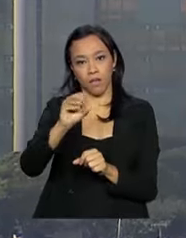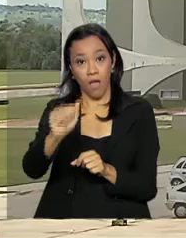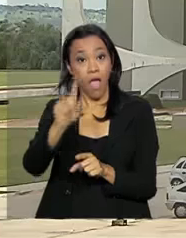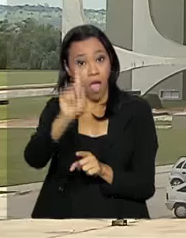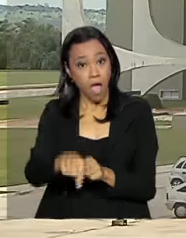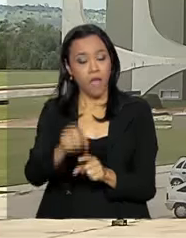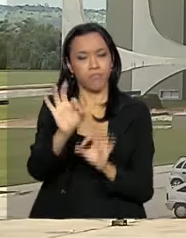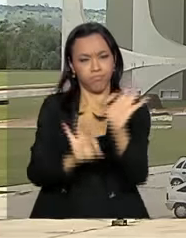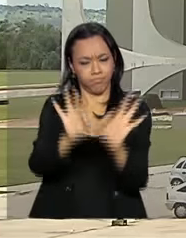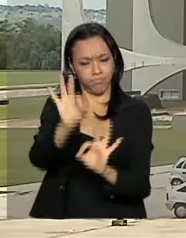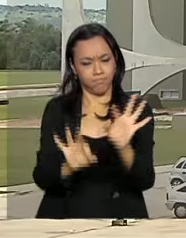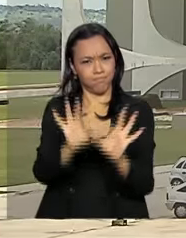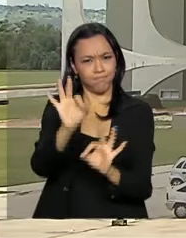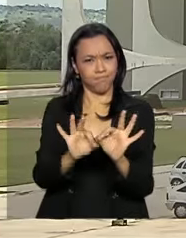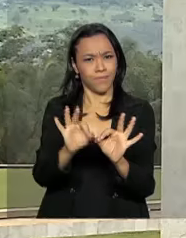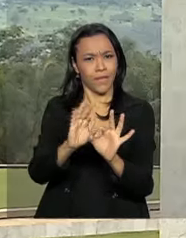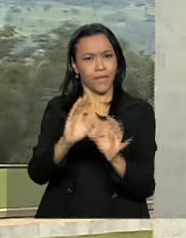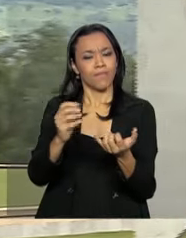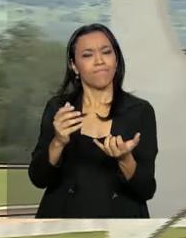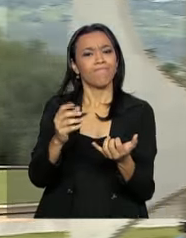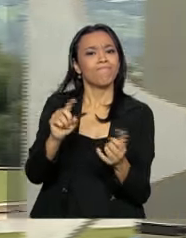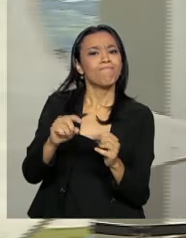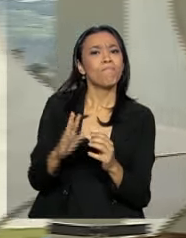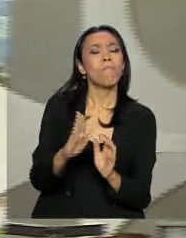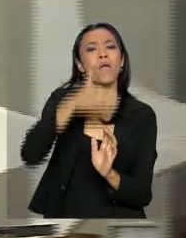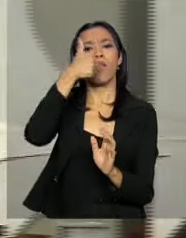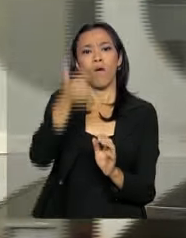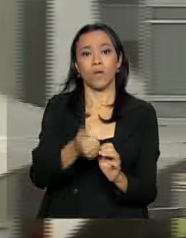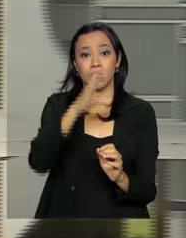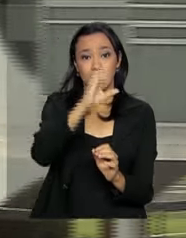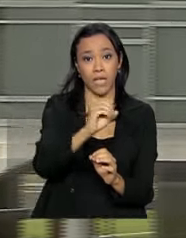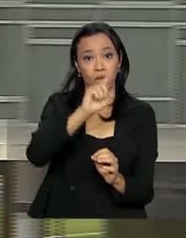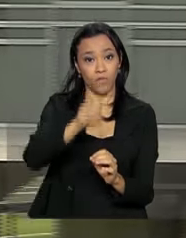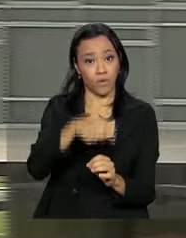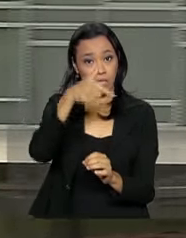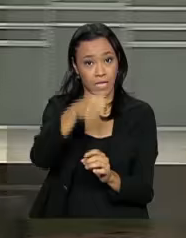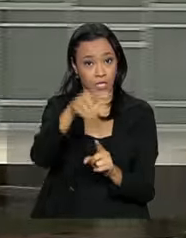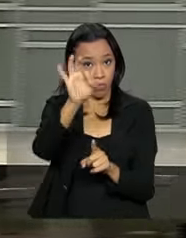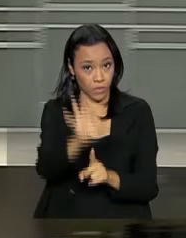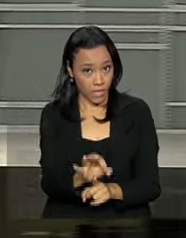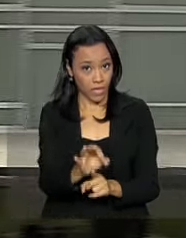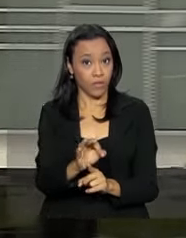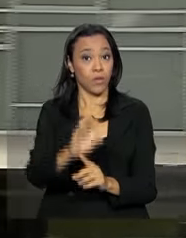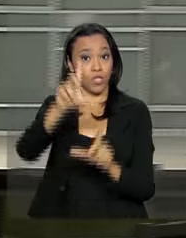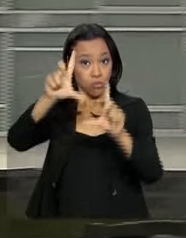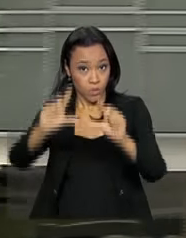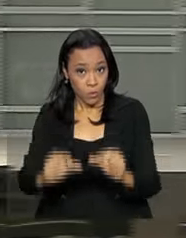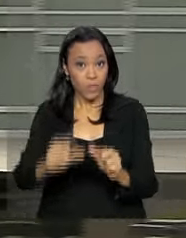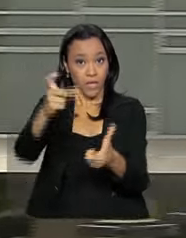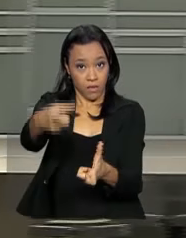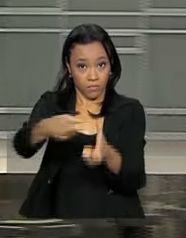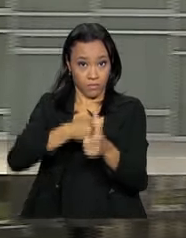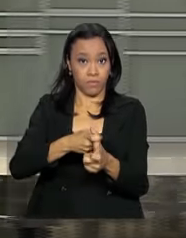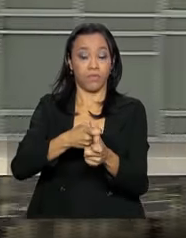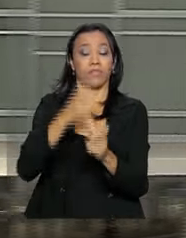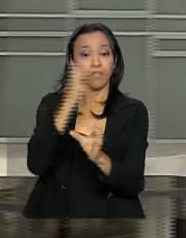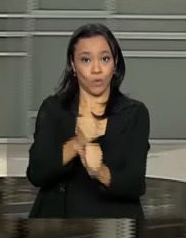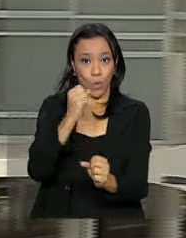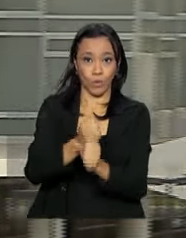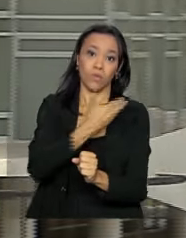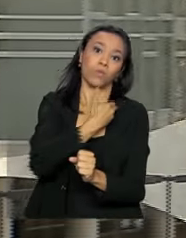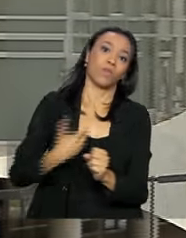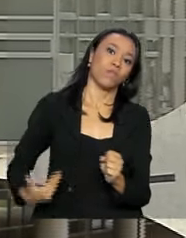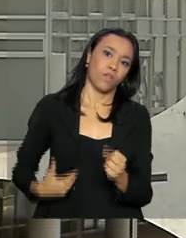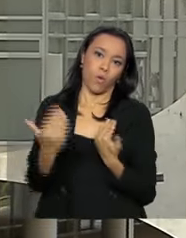governo prevê índices melhores para a economia, como uma redução de 0,7% no déficit das contas públicas em relação a este